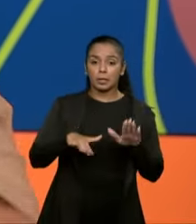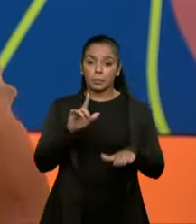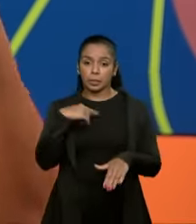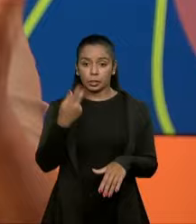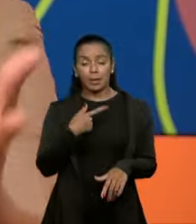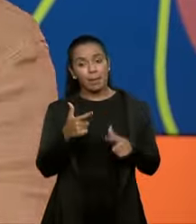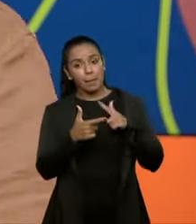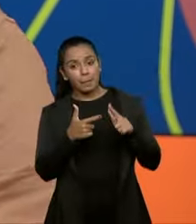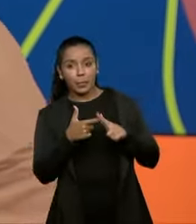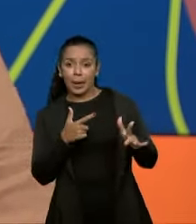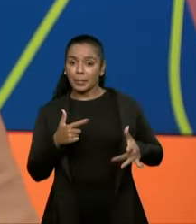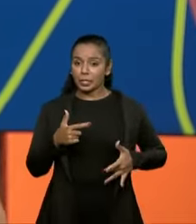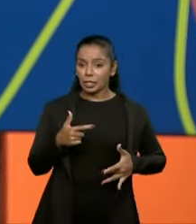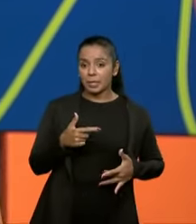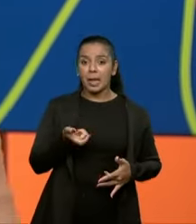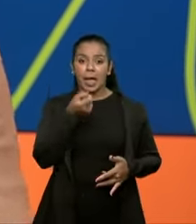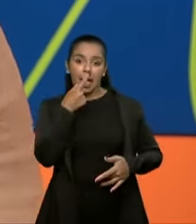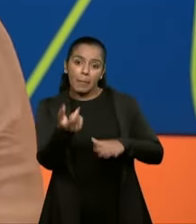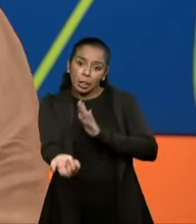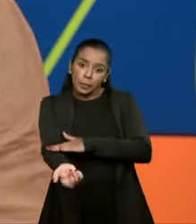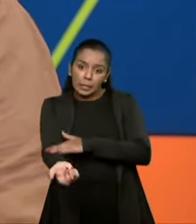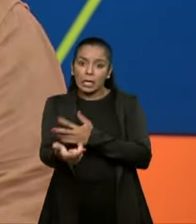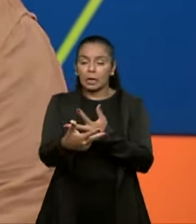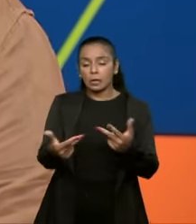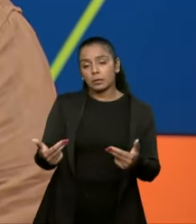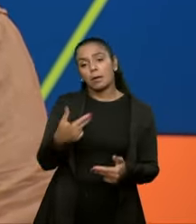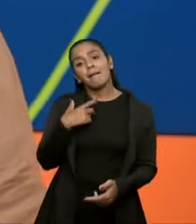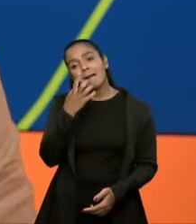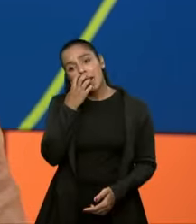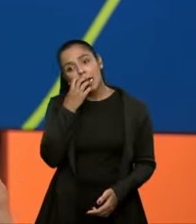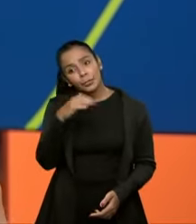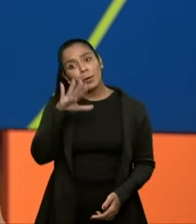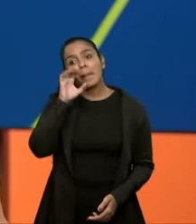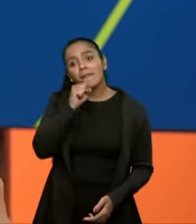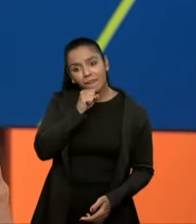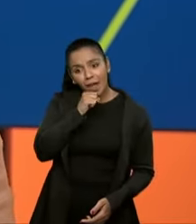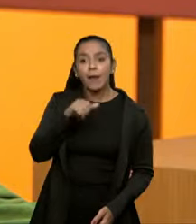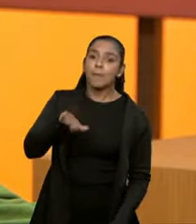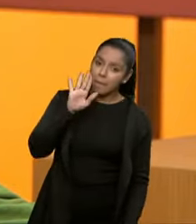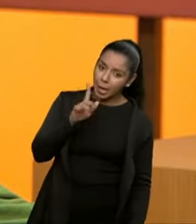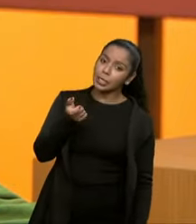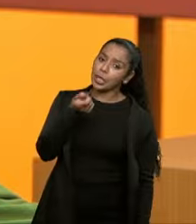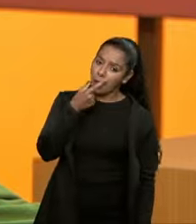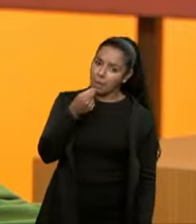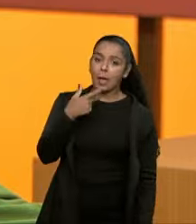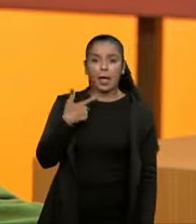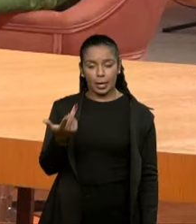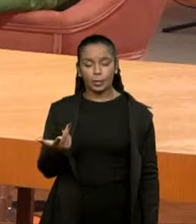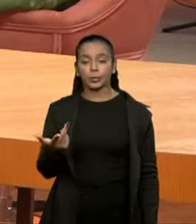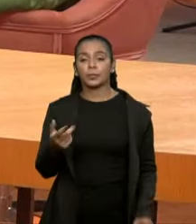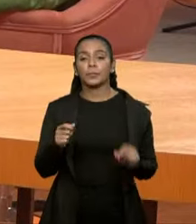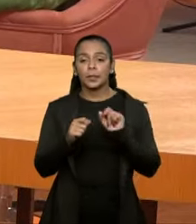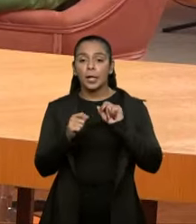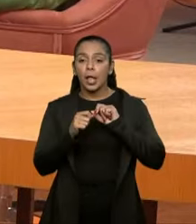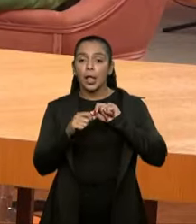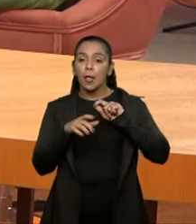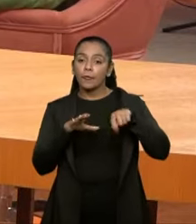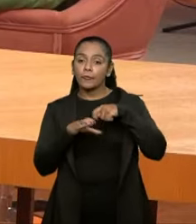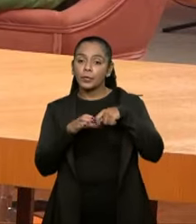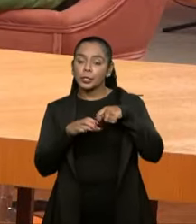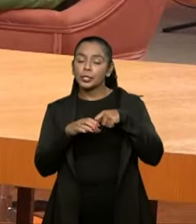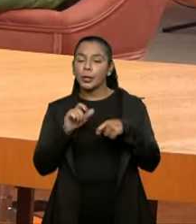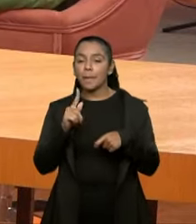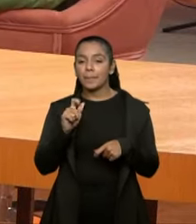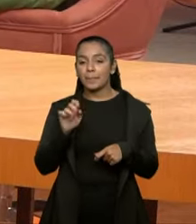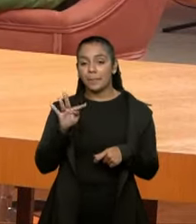remédio. Remédio da pressão, remédio não sei o quê. Então, assim, pô, as cachorrinhas mais velhinhas têm mais remedinho pra tomar. André, eu fiz patezinho de fígado. Você fez